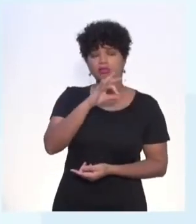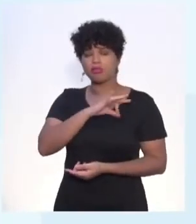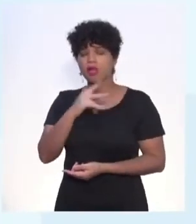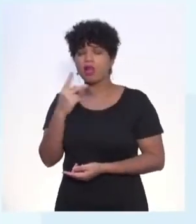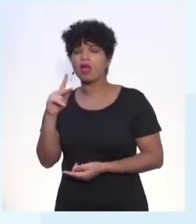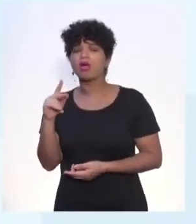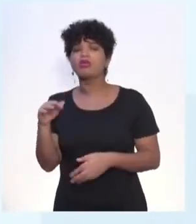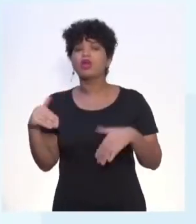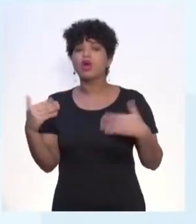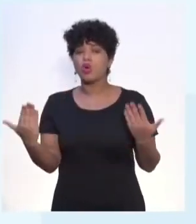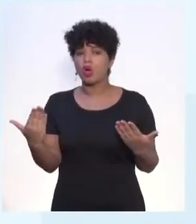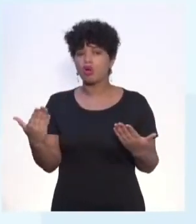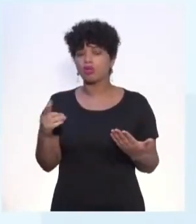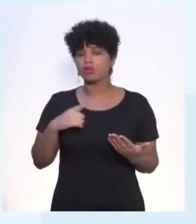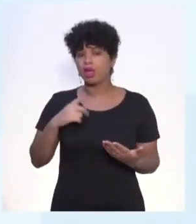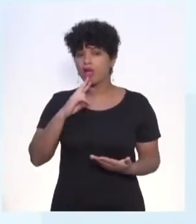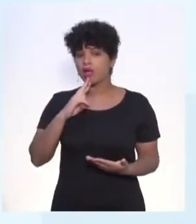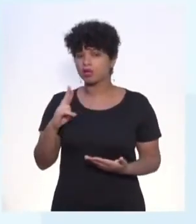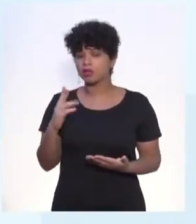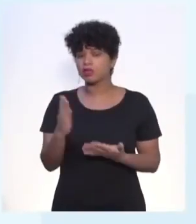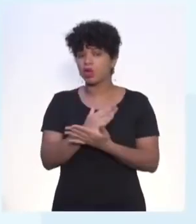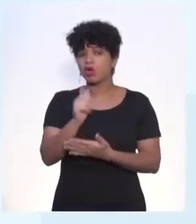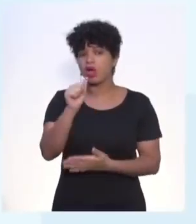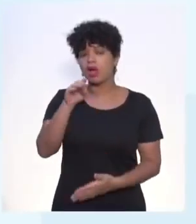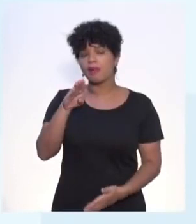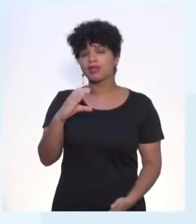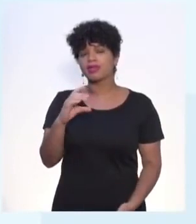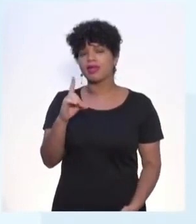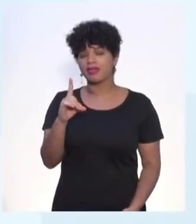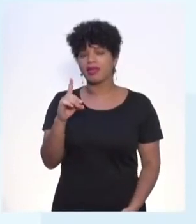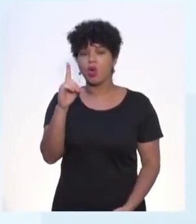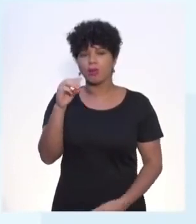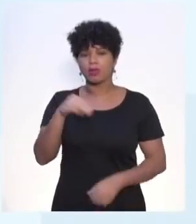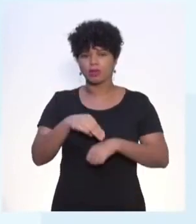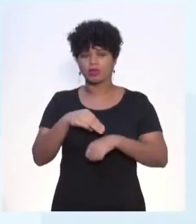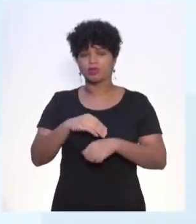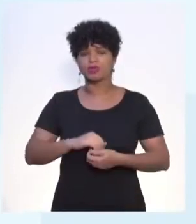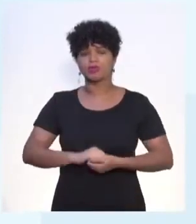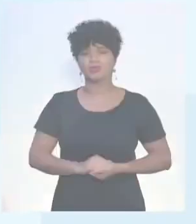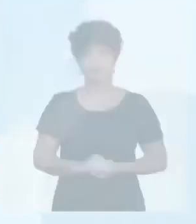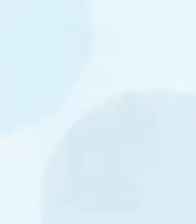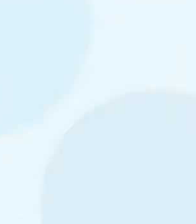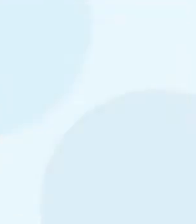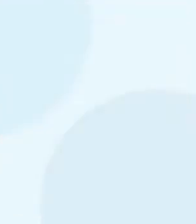aparecem as alternativas. Um minutinho, já retornamos. Tudo bem?